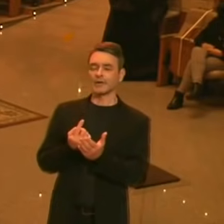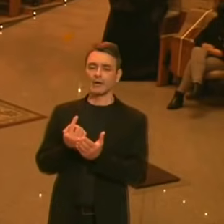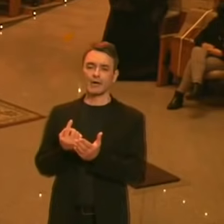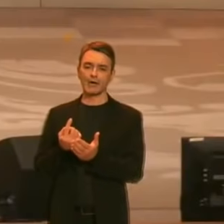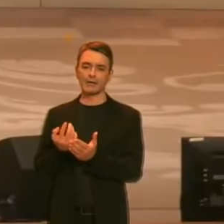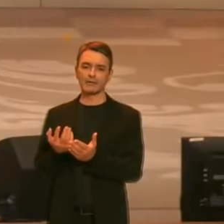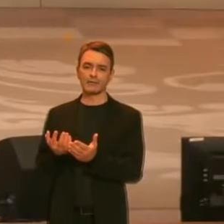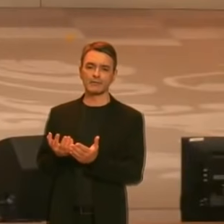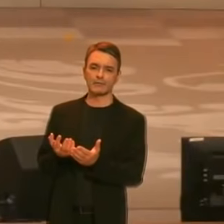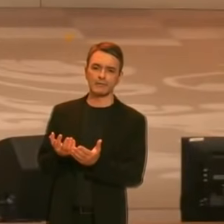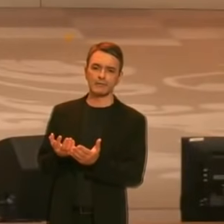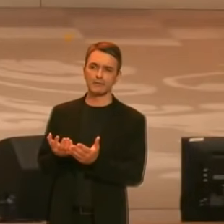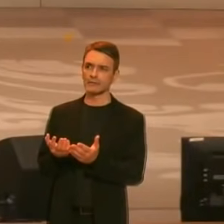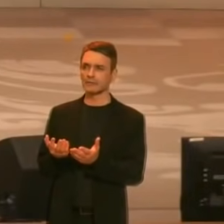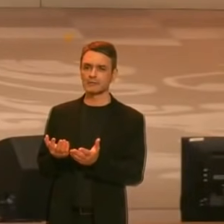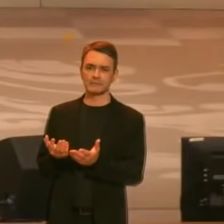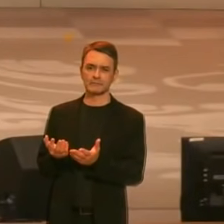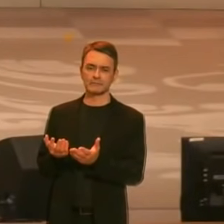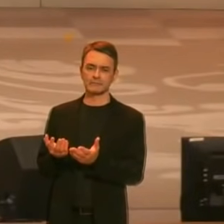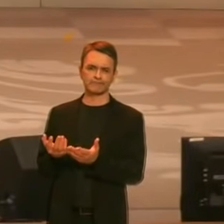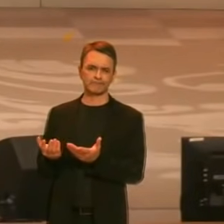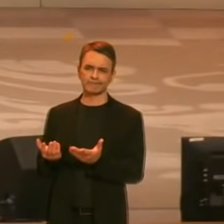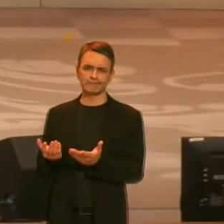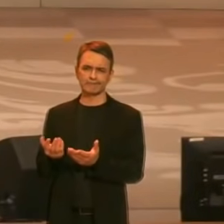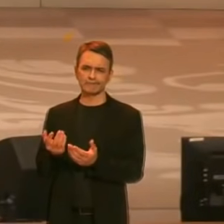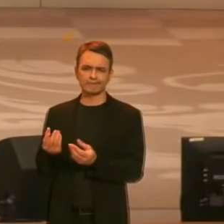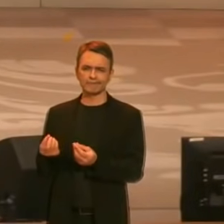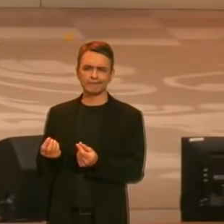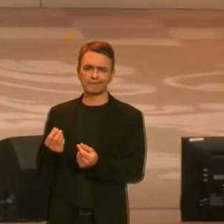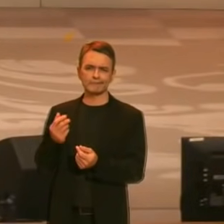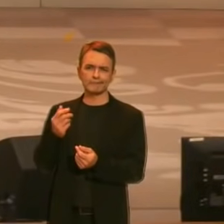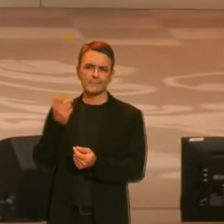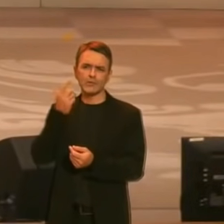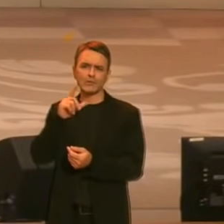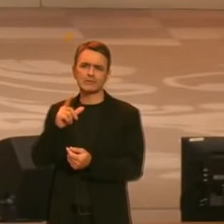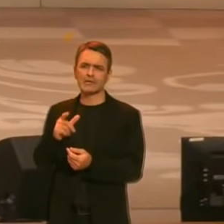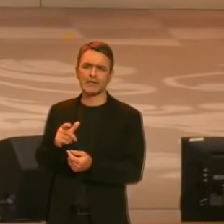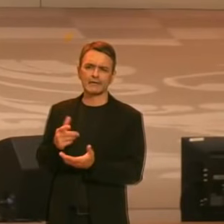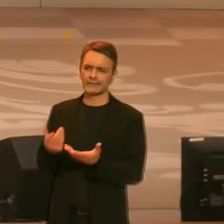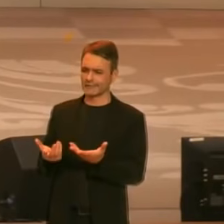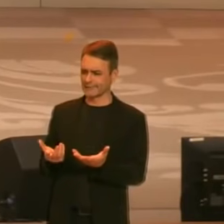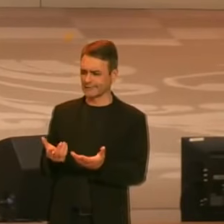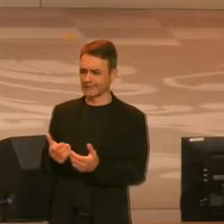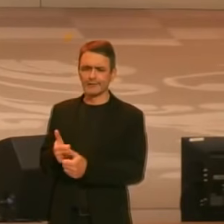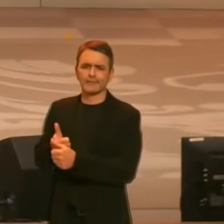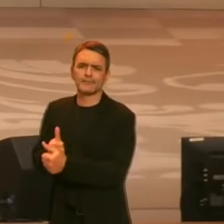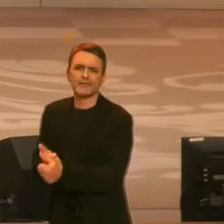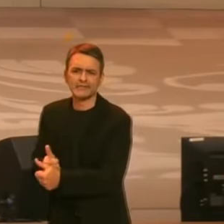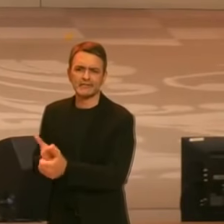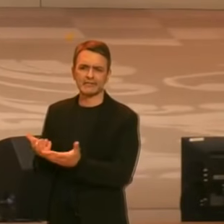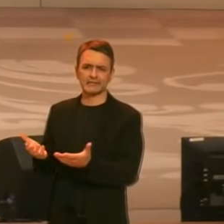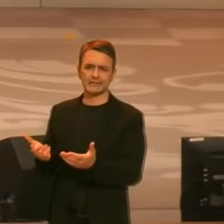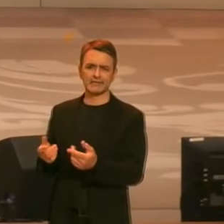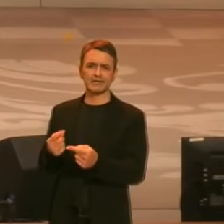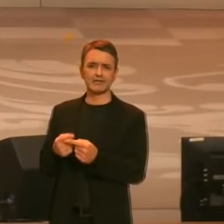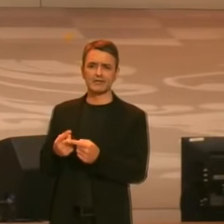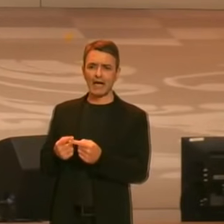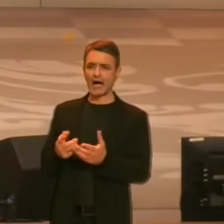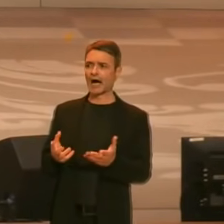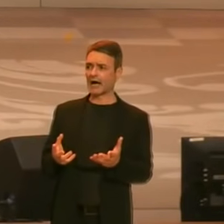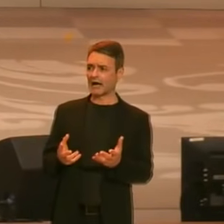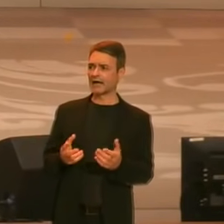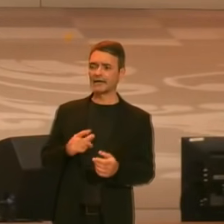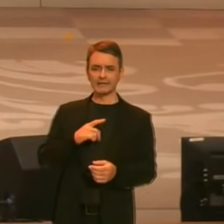um cristianismo solitário não sobrevive num tempo de perseguição. A gente precisa saber que tem gente maluca que